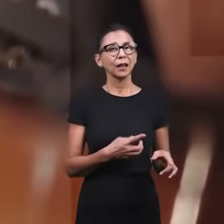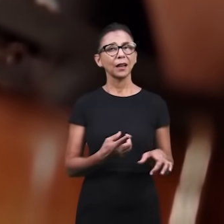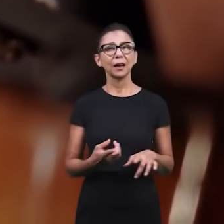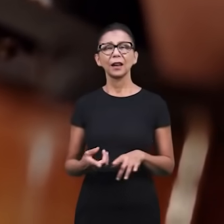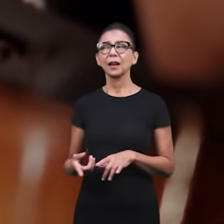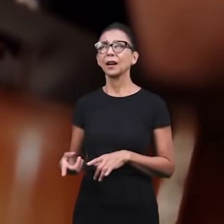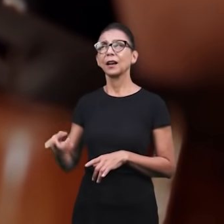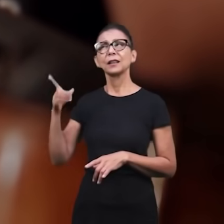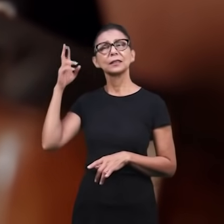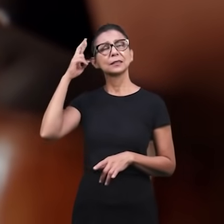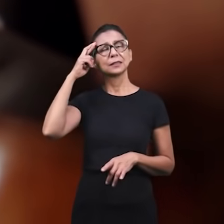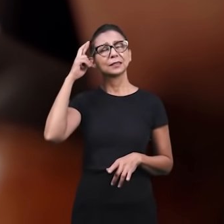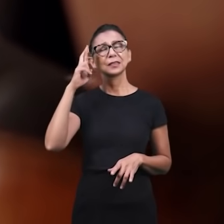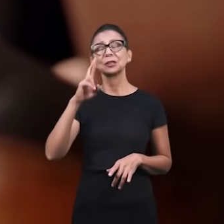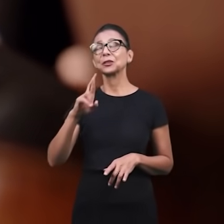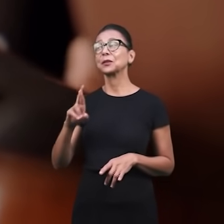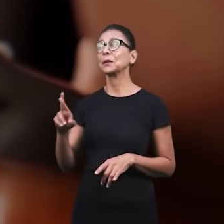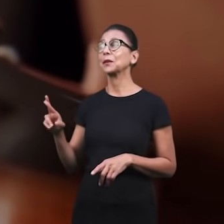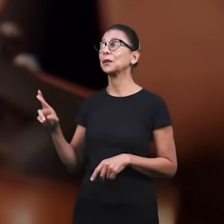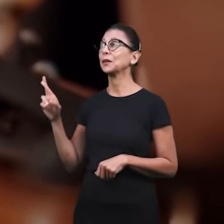Quero